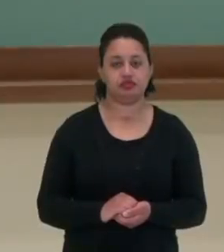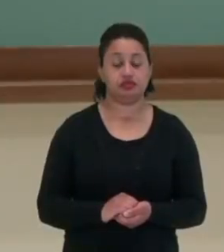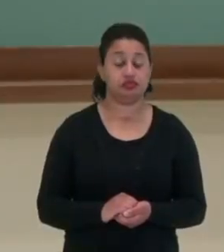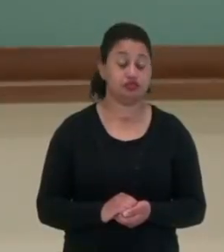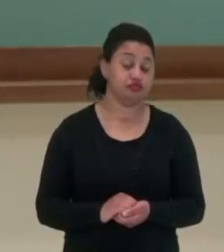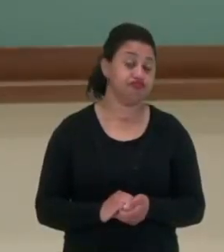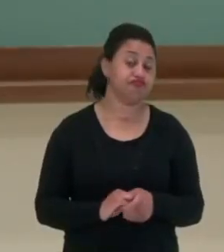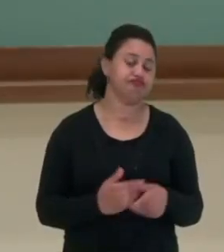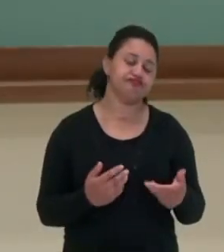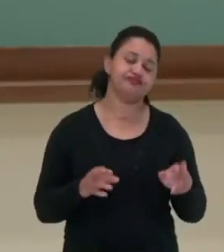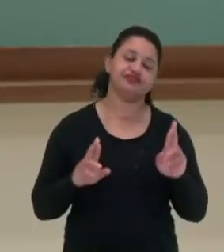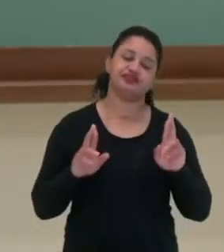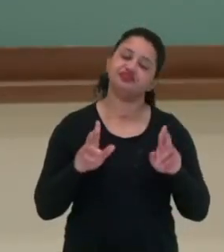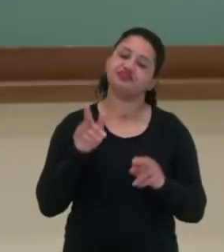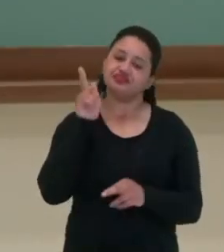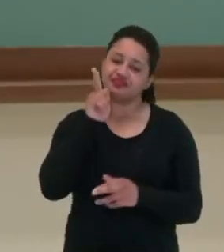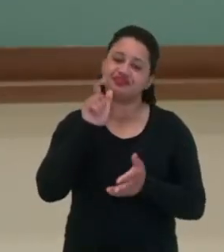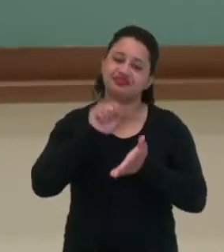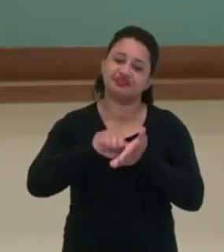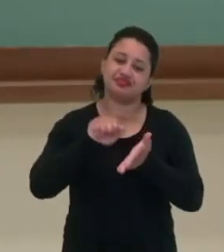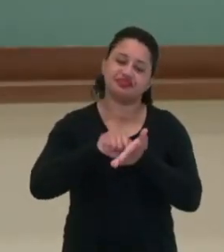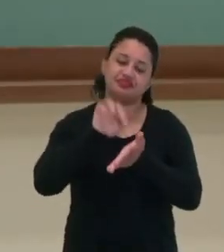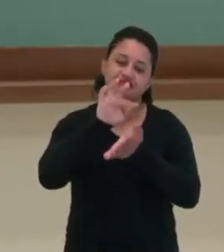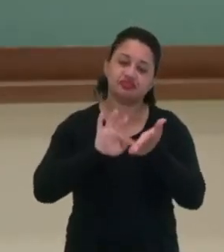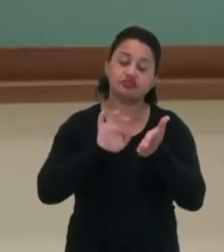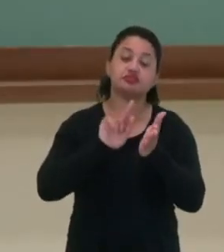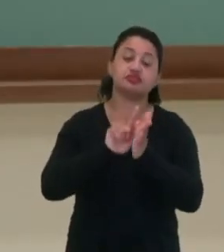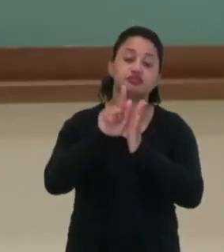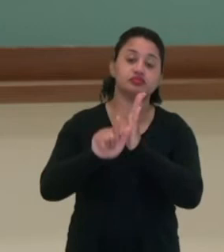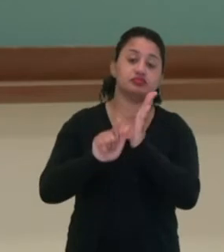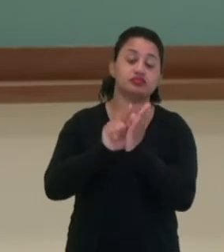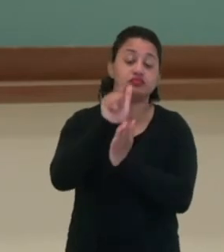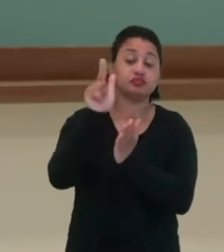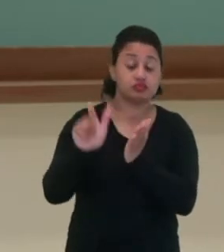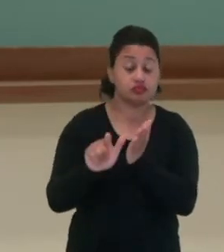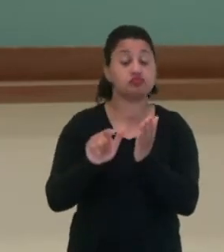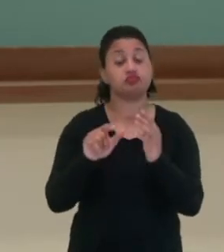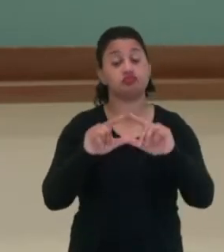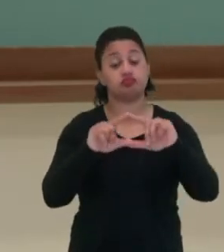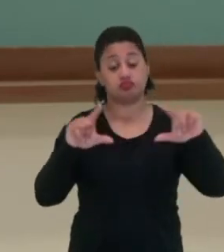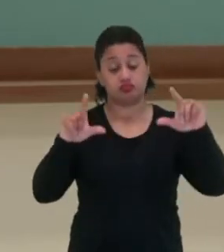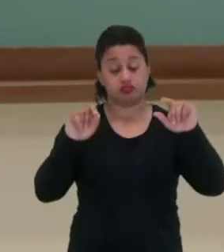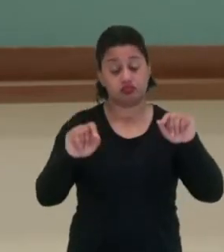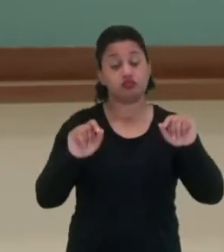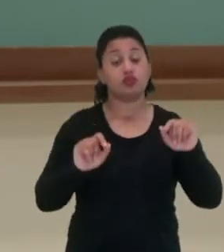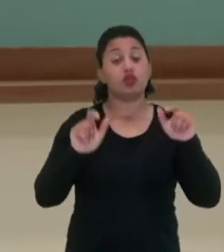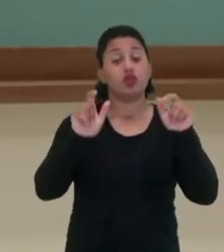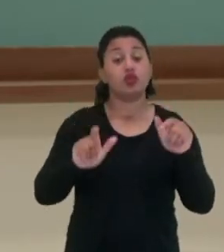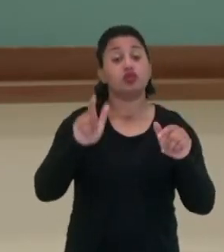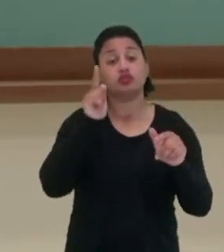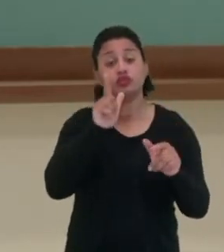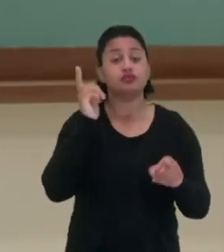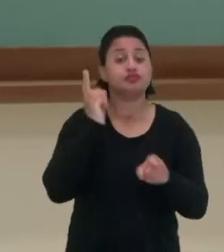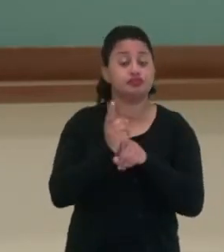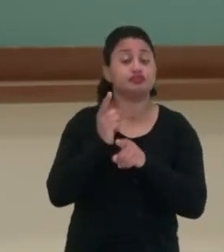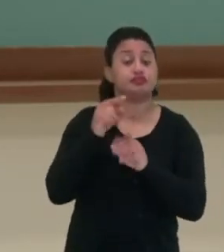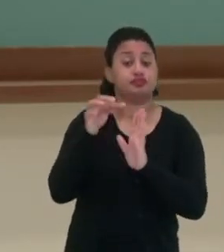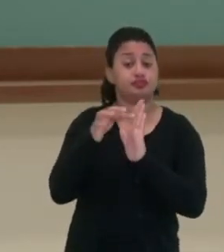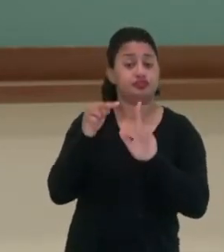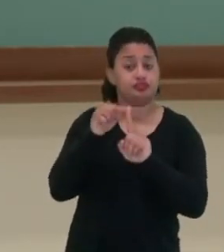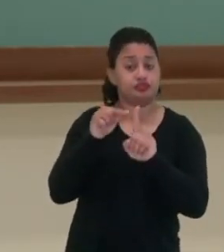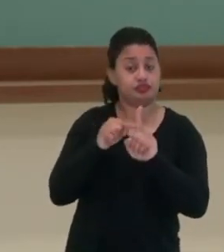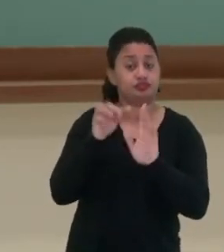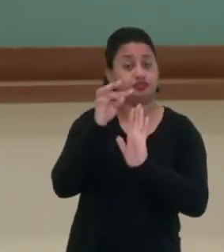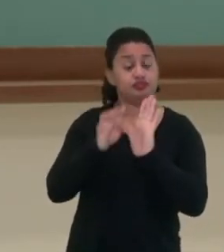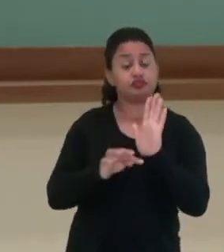Muito bem, espero que você tenha escrito esse texto jornalístico, esse texto ali com 5 linhas. E aonde que você encontra esse tipo de texto jornalístico?